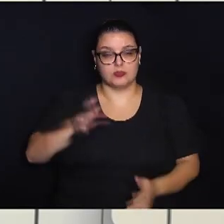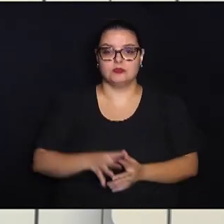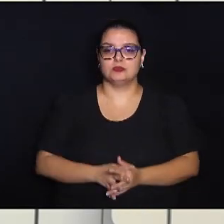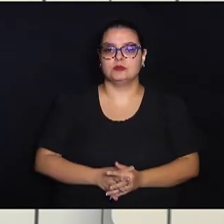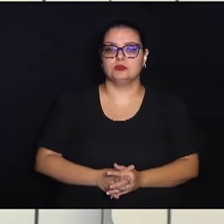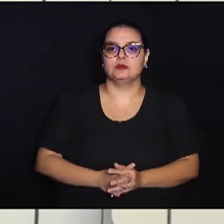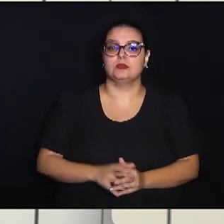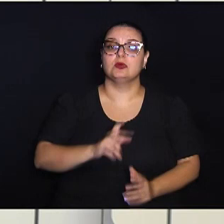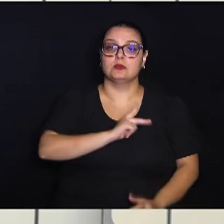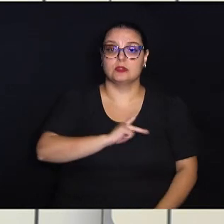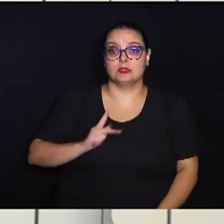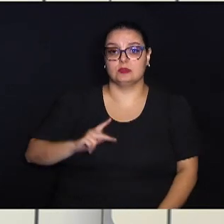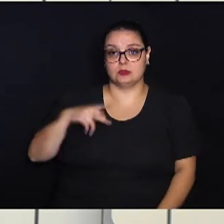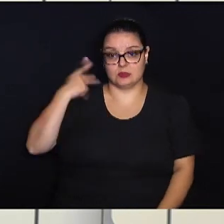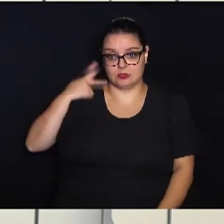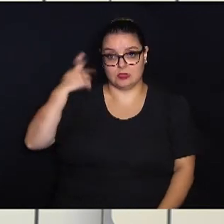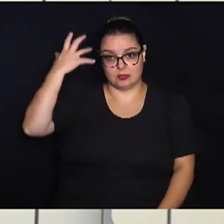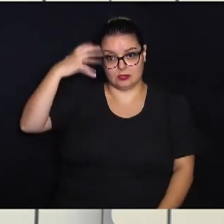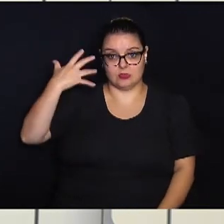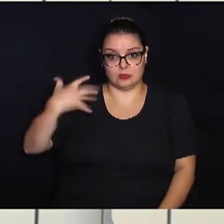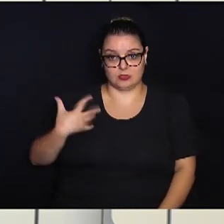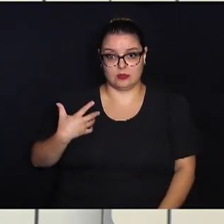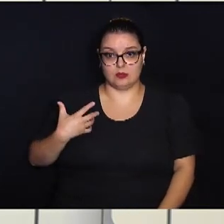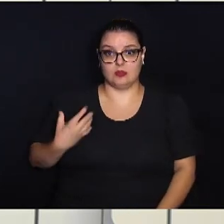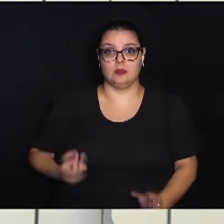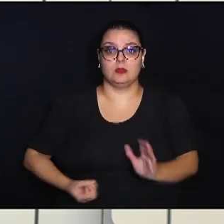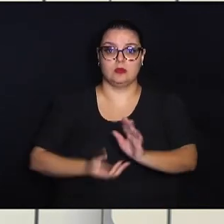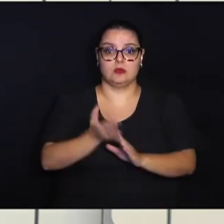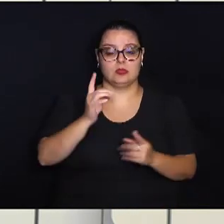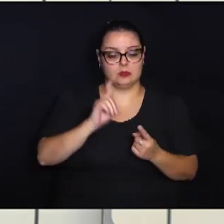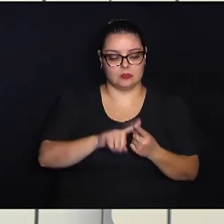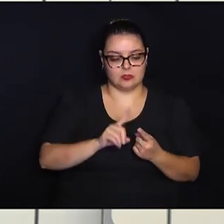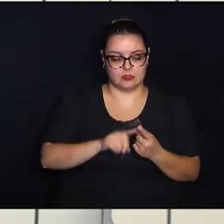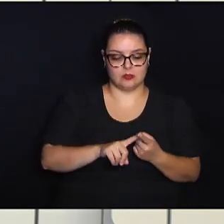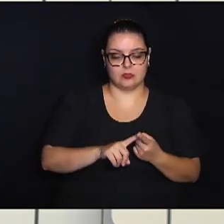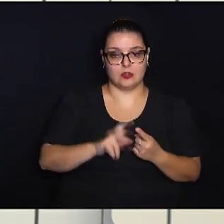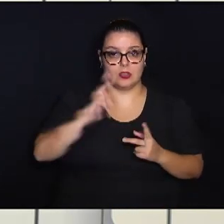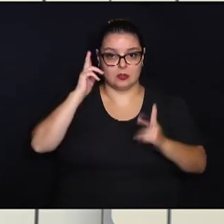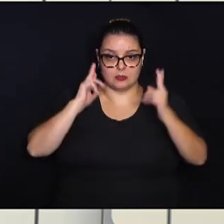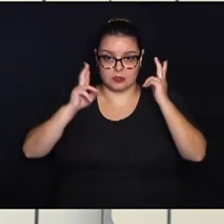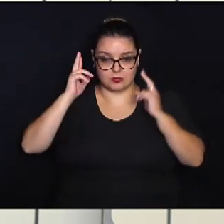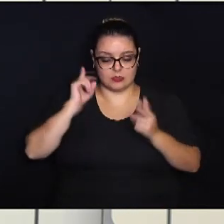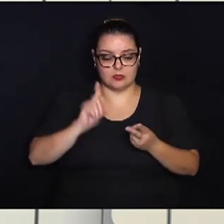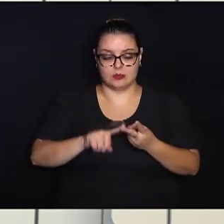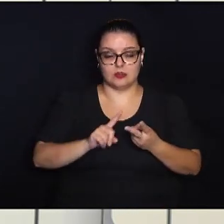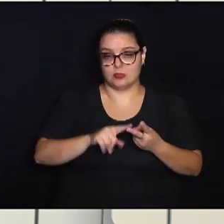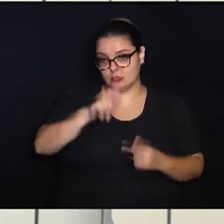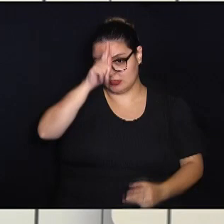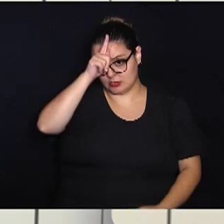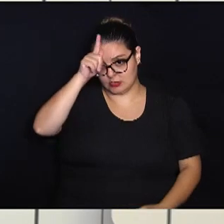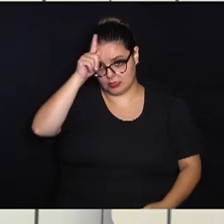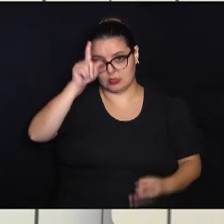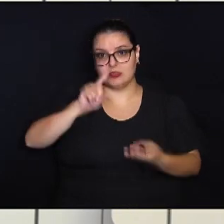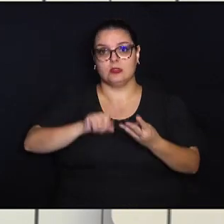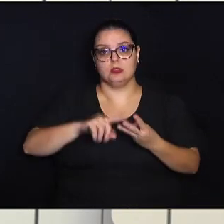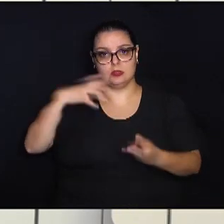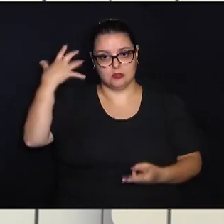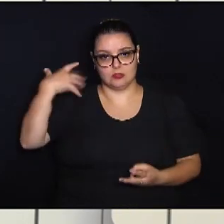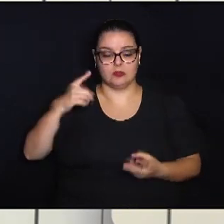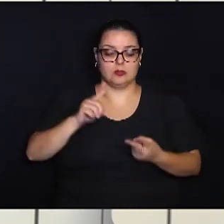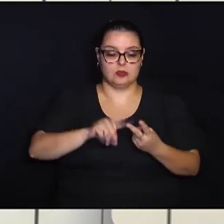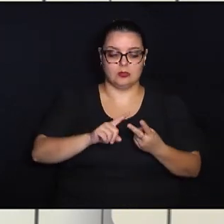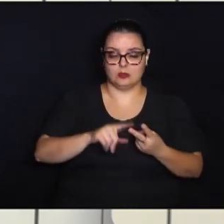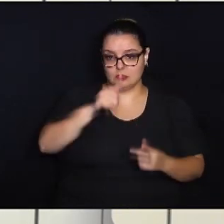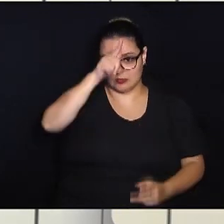Presidida pela vereadora Guida Calisto e formada pelos vereadores Edivaldo Cabelo e Gustavo Peta, o relator